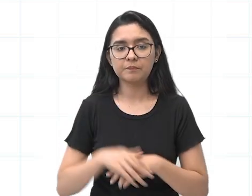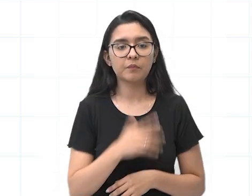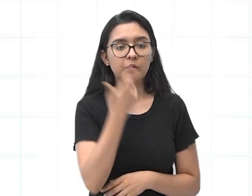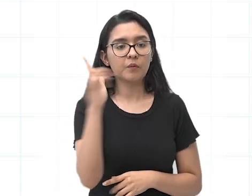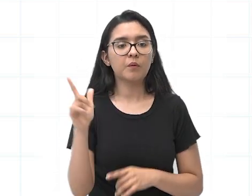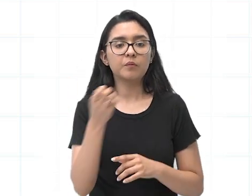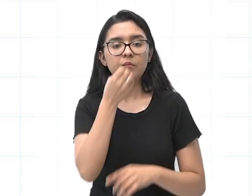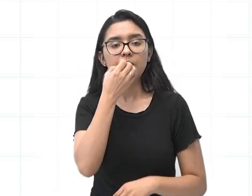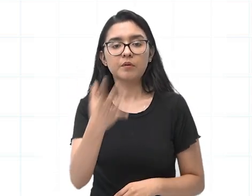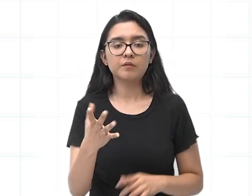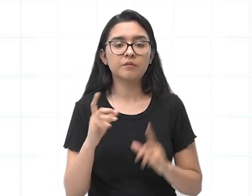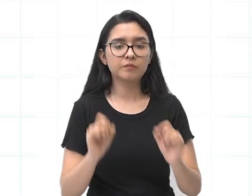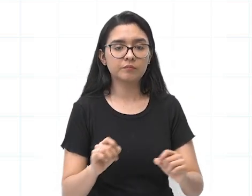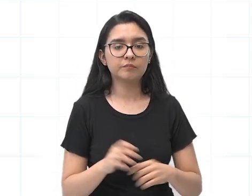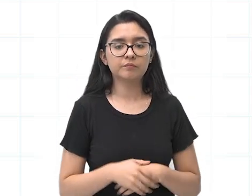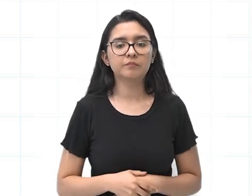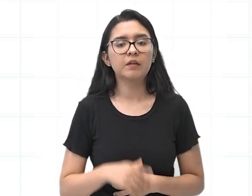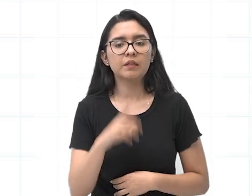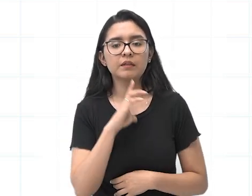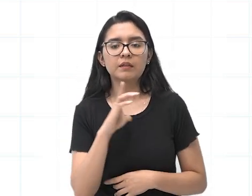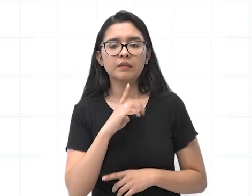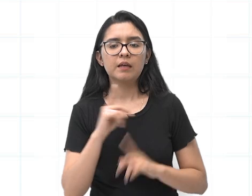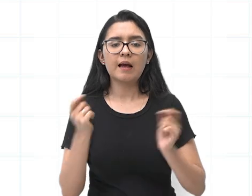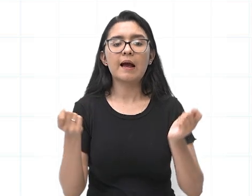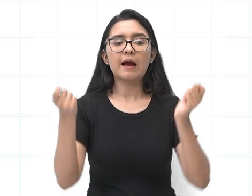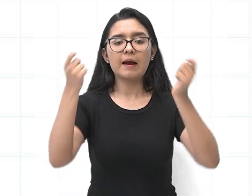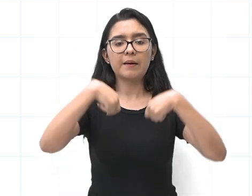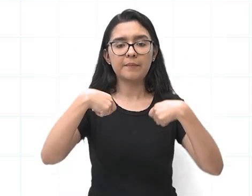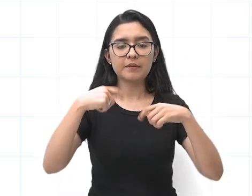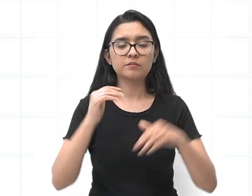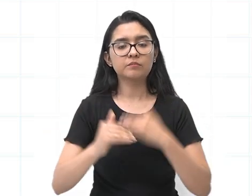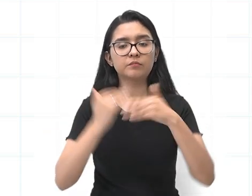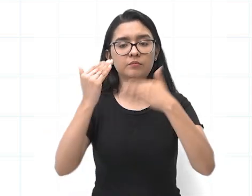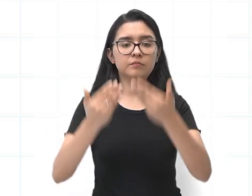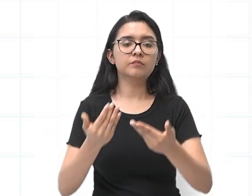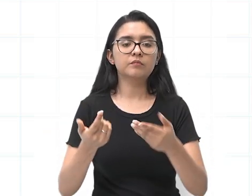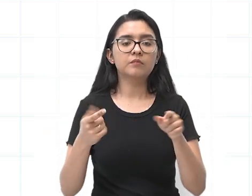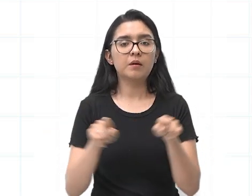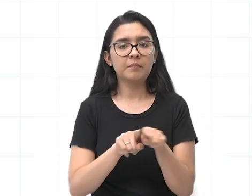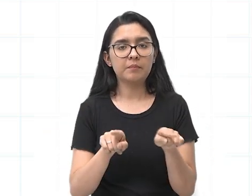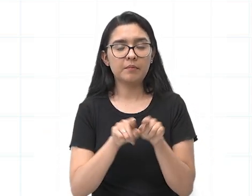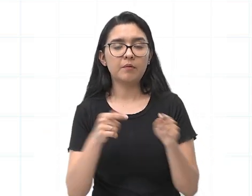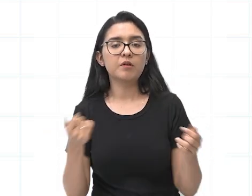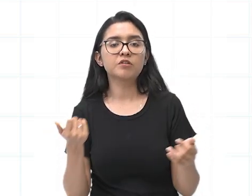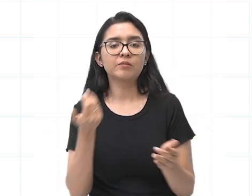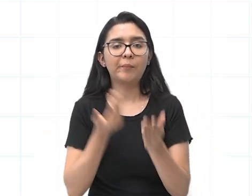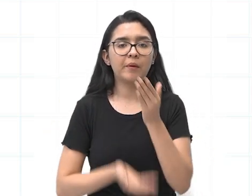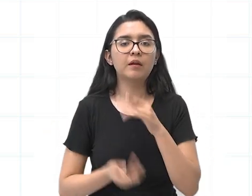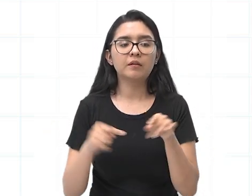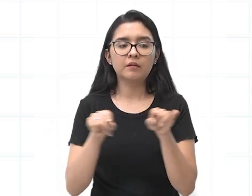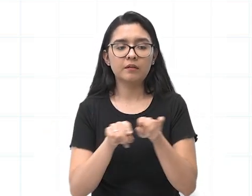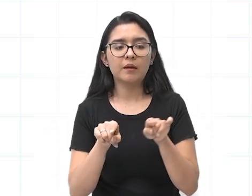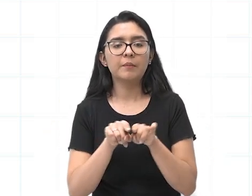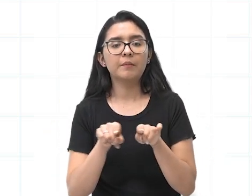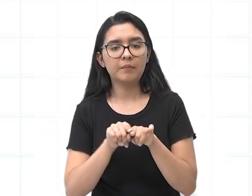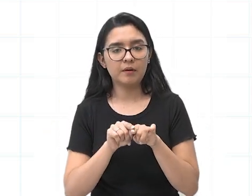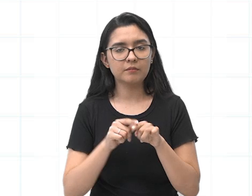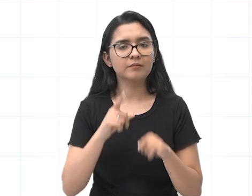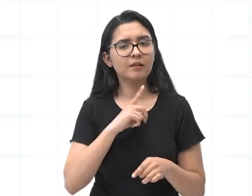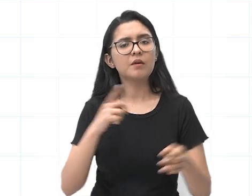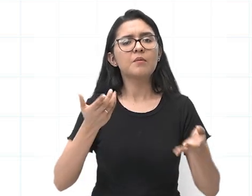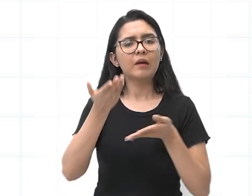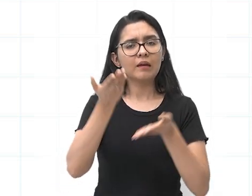primeiro benefício é a melhora da atenção e concentração. E aí é só lembrar aí dos